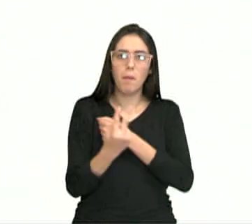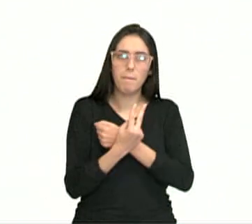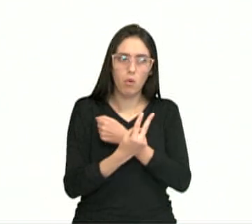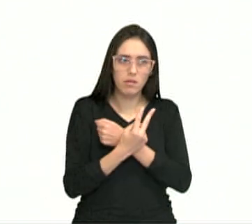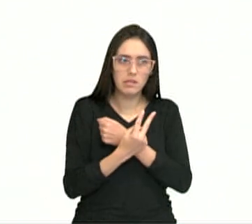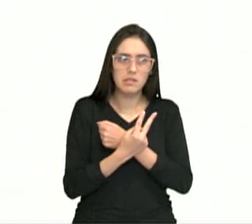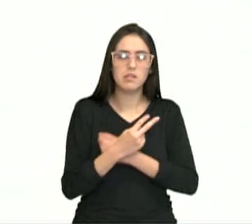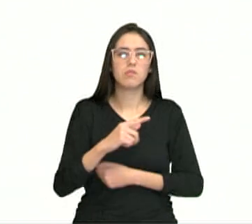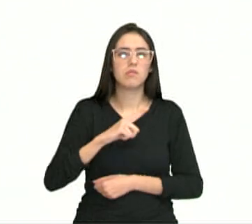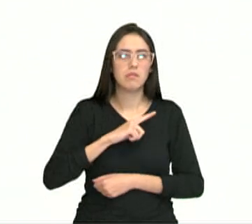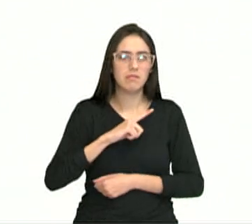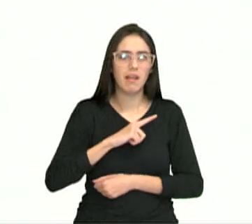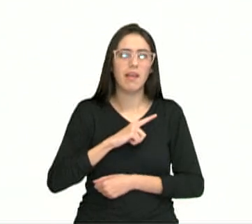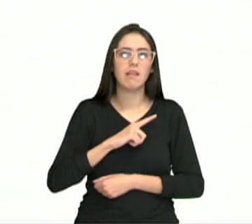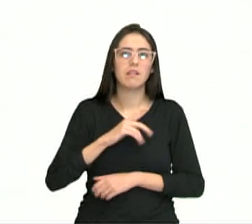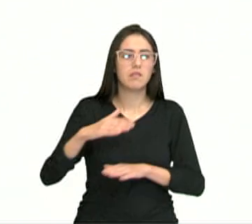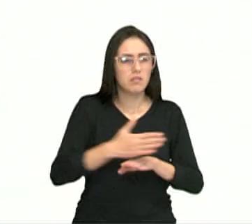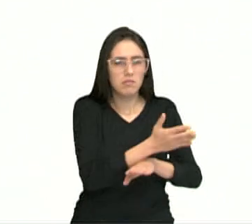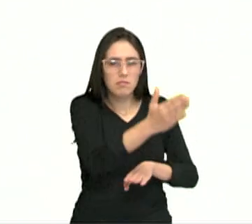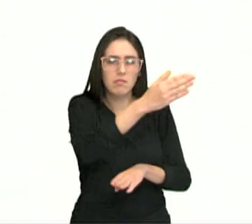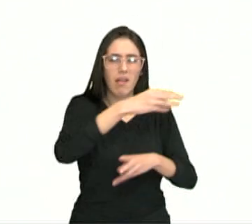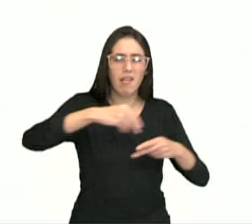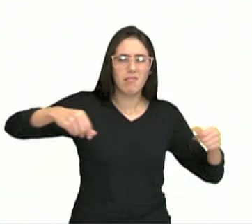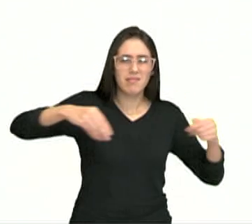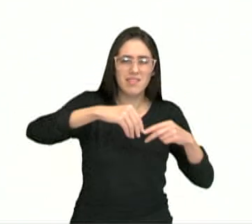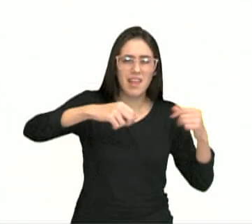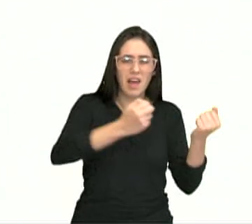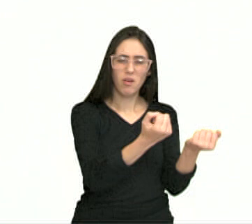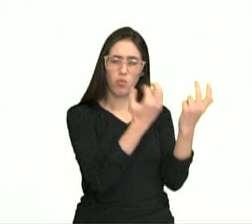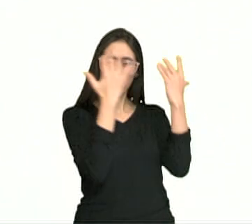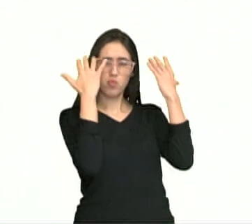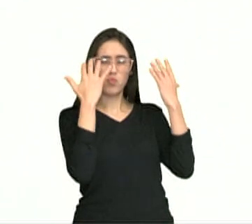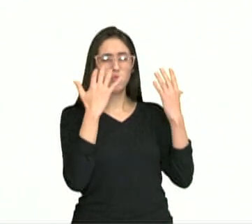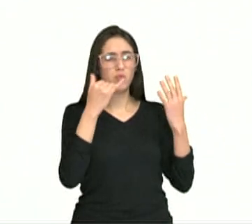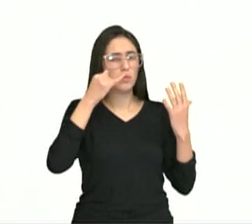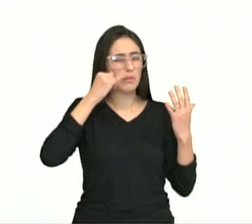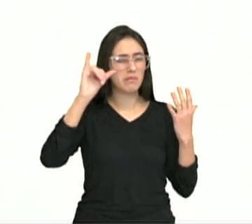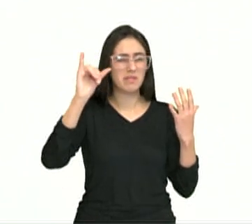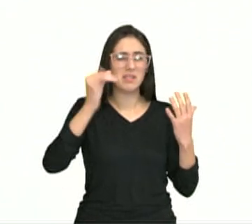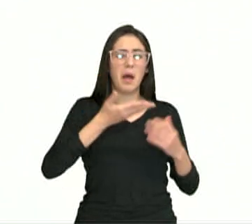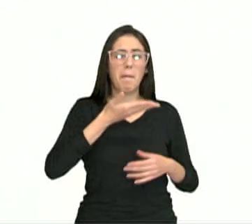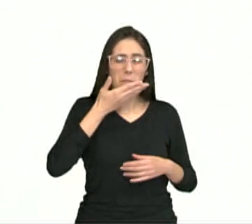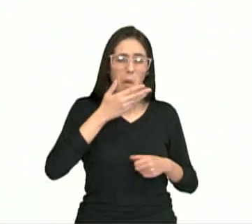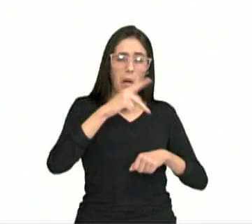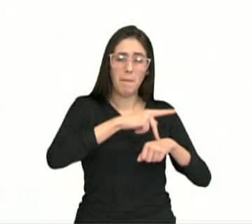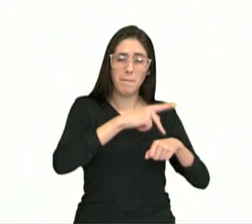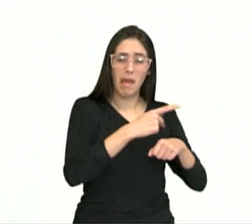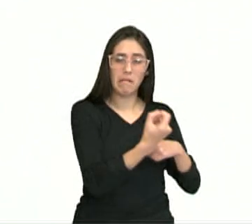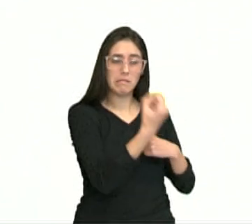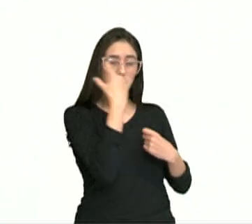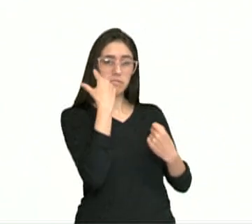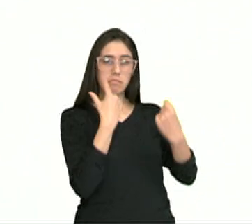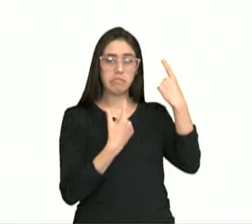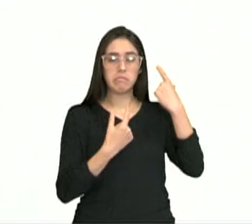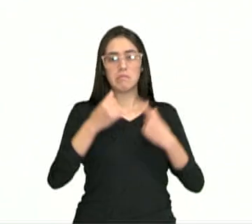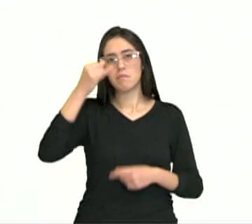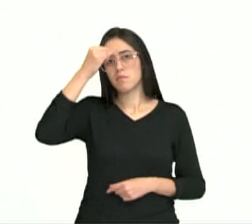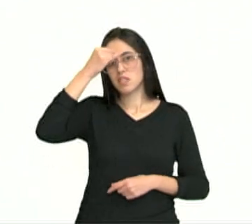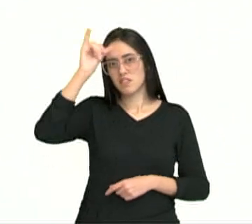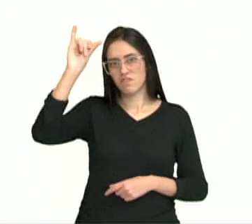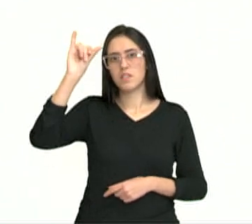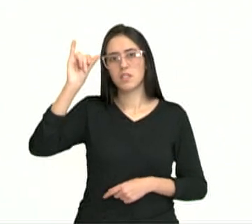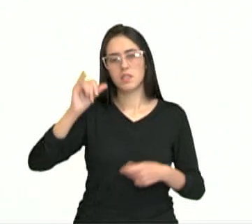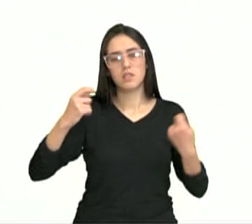nós realizamos essa atividade em trilhas de terra, então para evitar que venham poeiras, pedras e outros objetos que